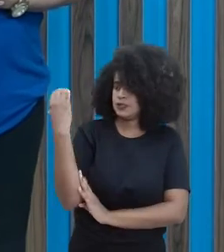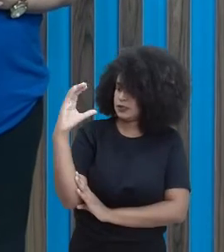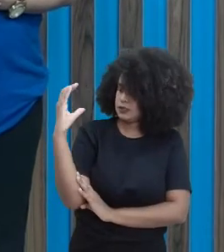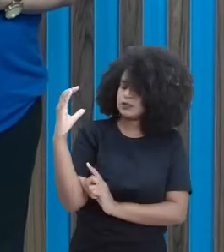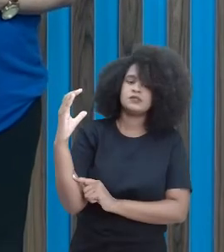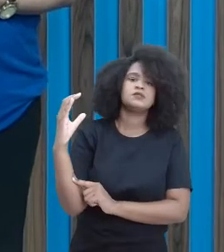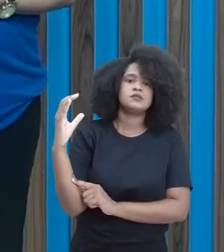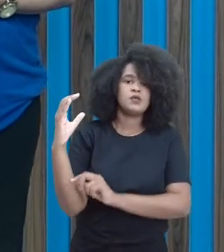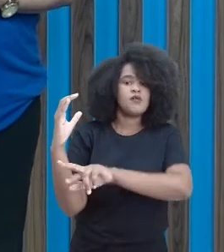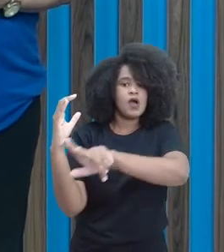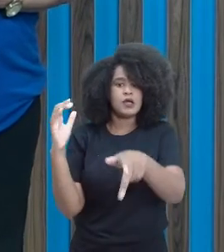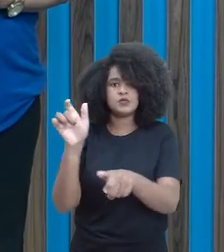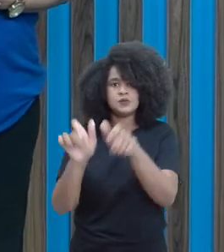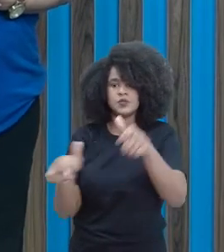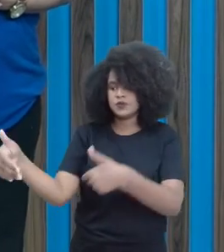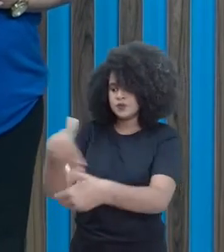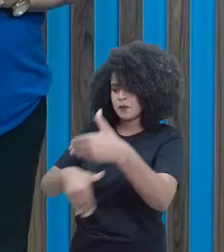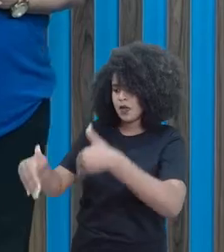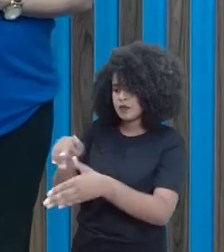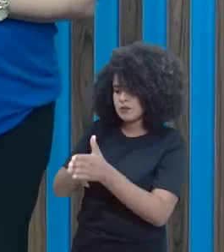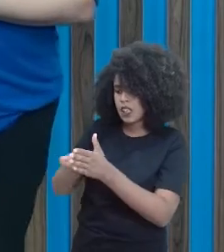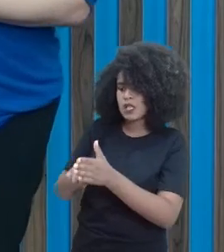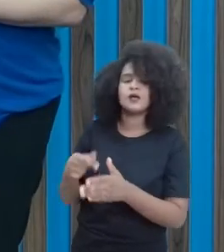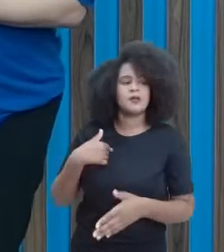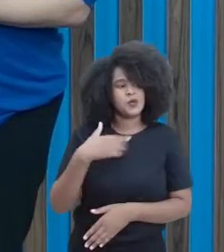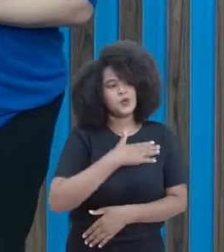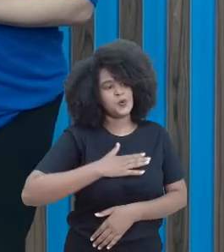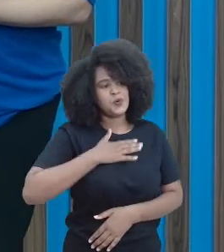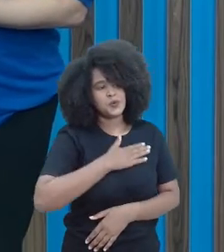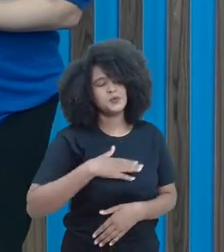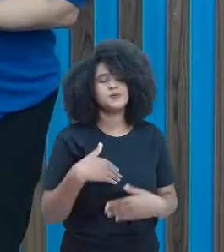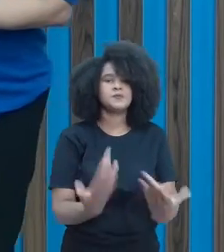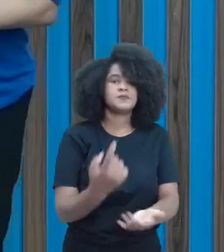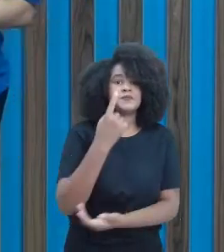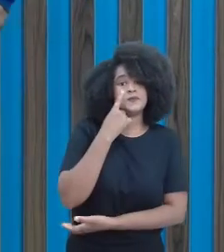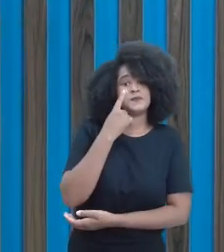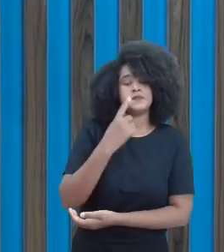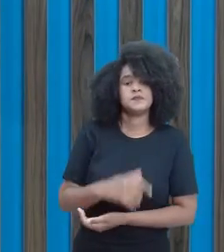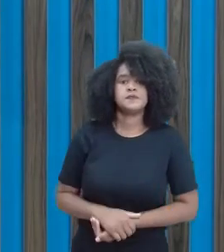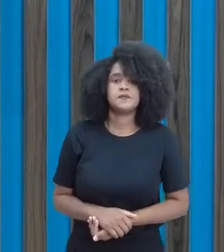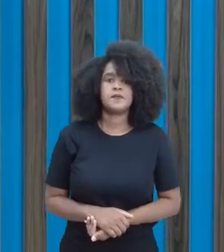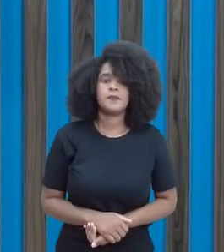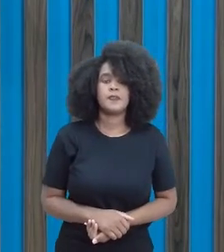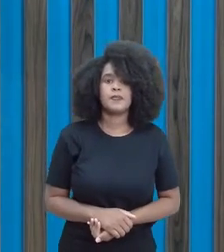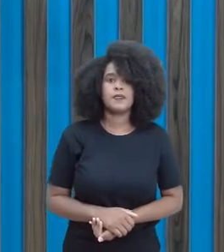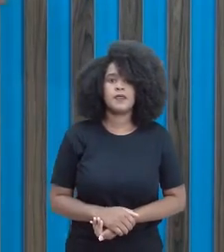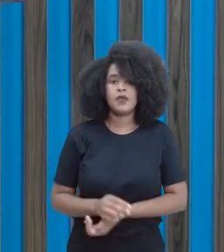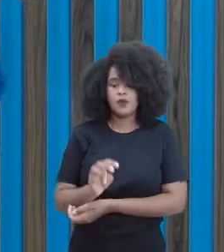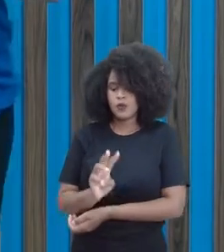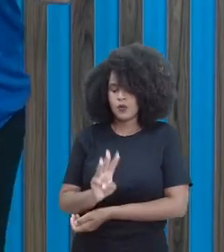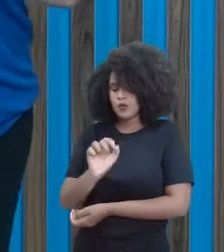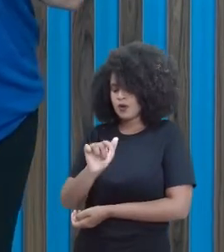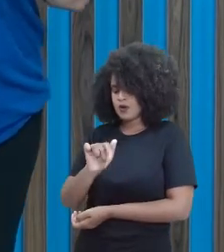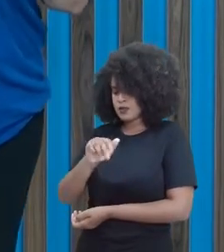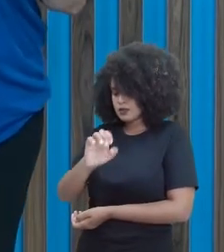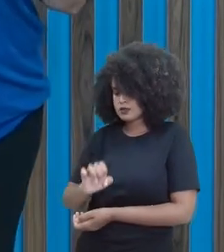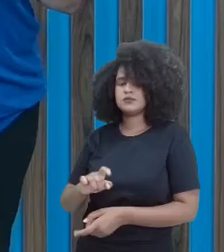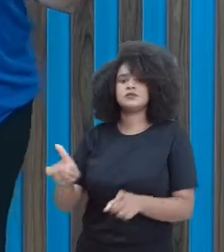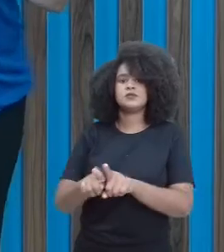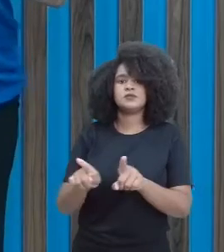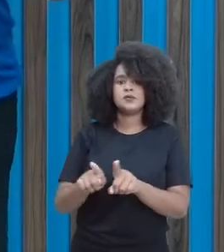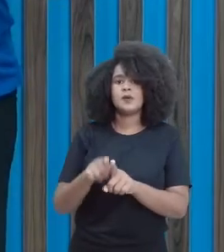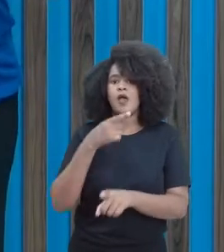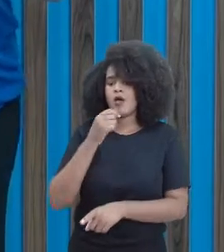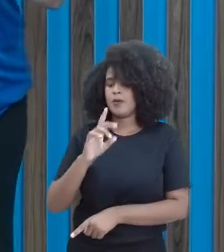feita a muitas mãos. Gostei dessa expressão, viu, professora? Mas então, aí, gente, o Wallace e Darwin, eles começaram